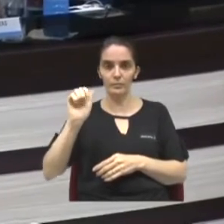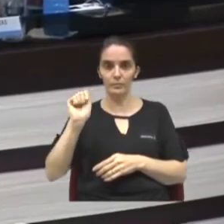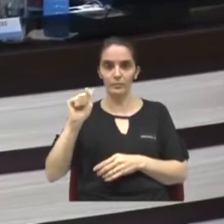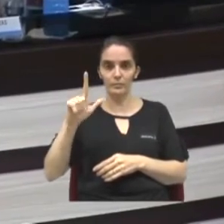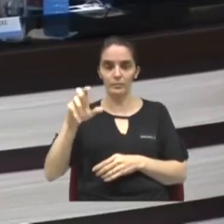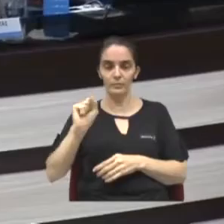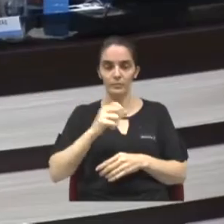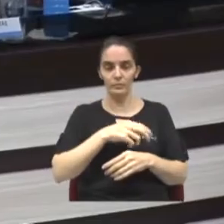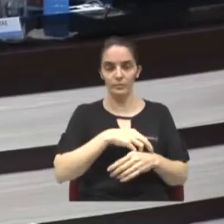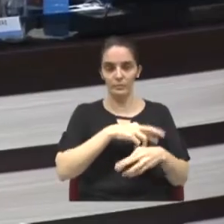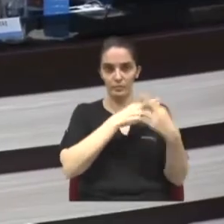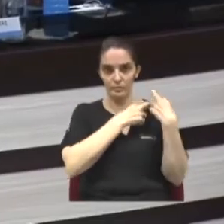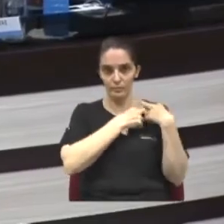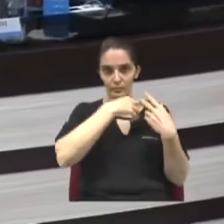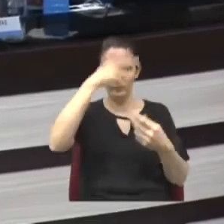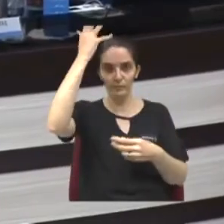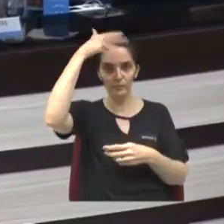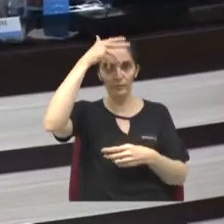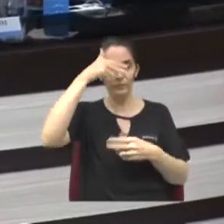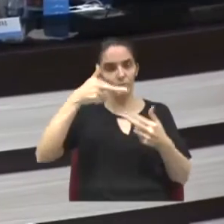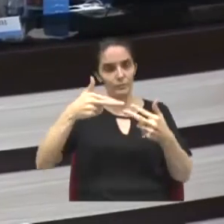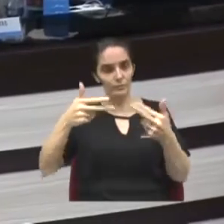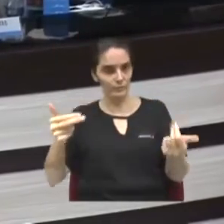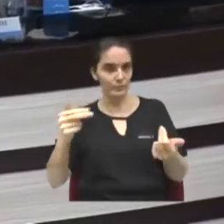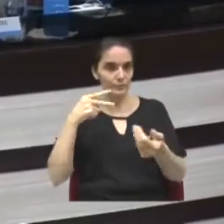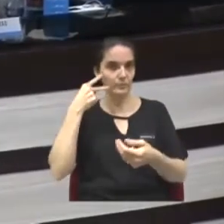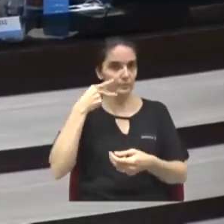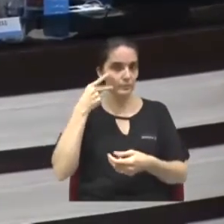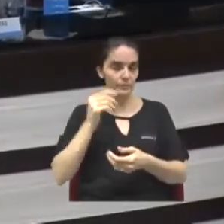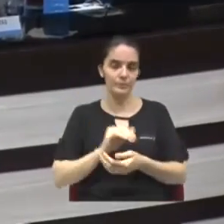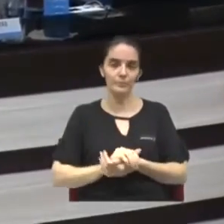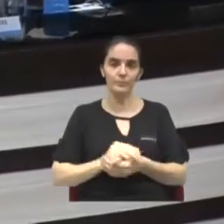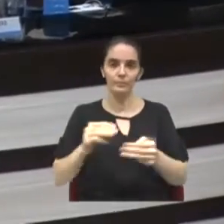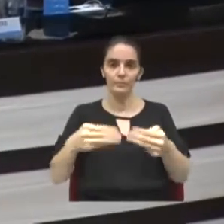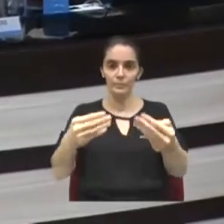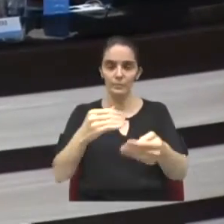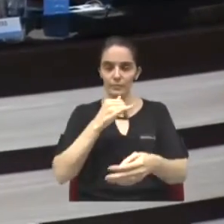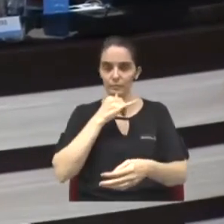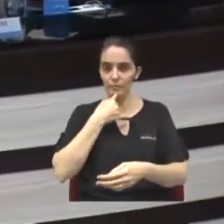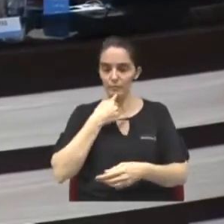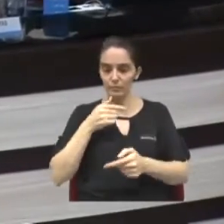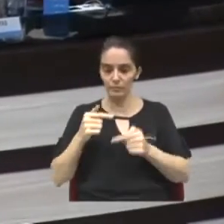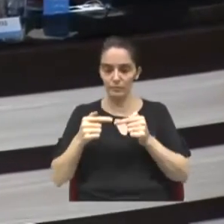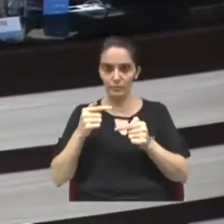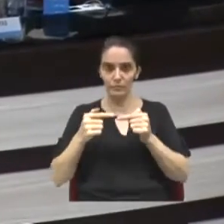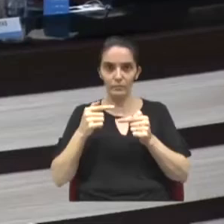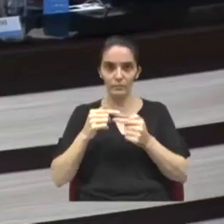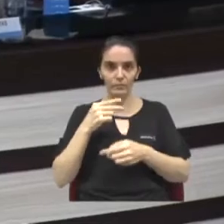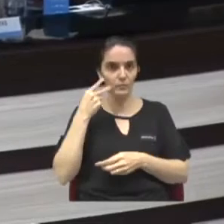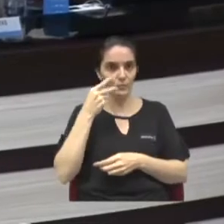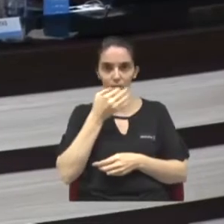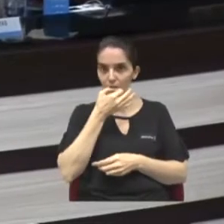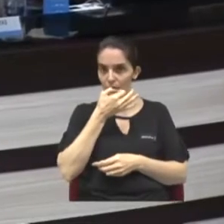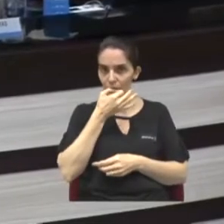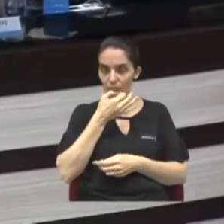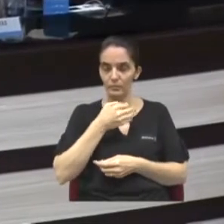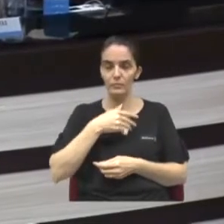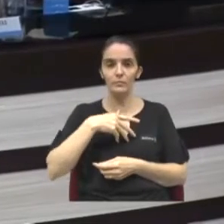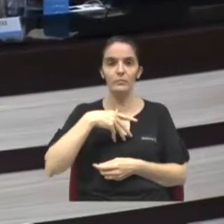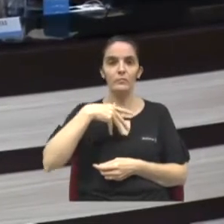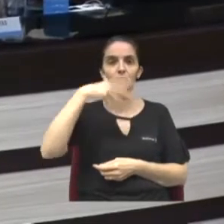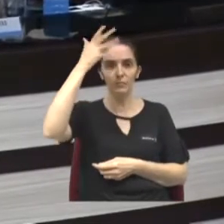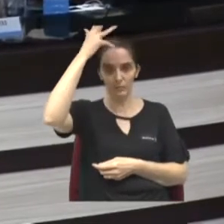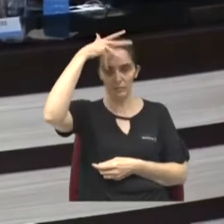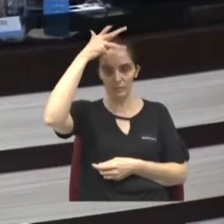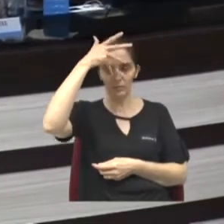Tanque e outros vereadores. A moção de pesar está em discussão. O vereador deseja discutir? Desejo discutir. Para